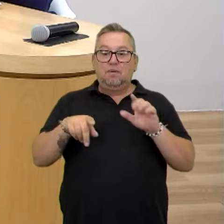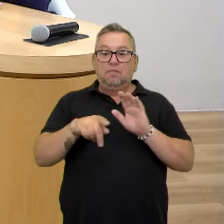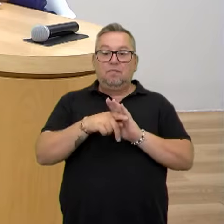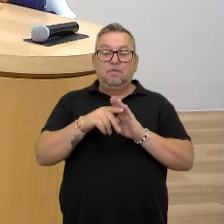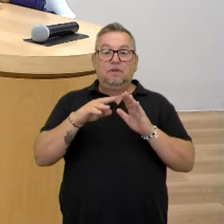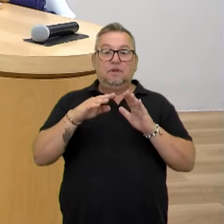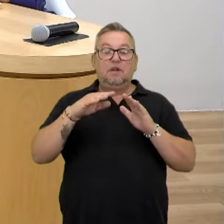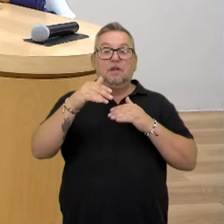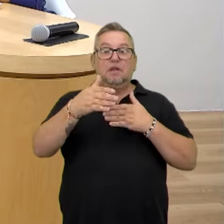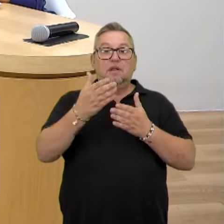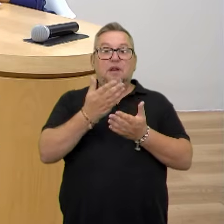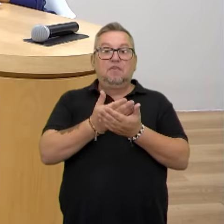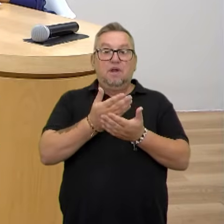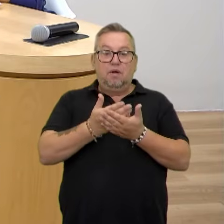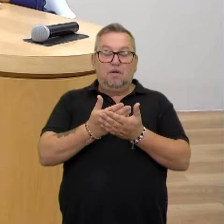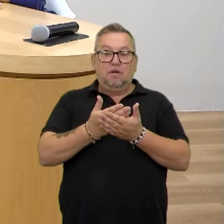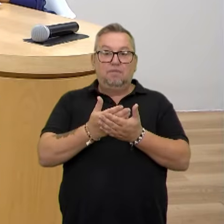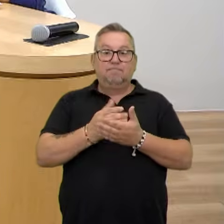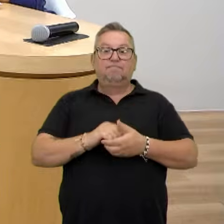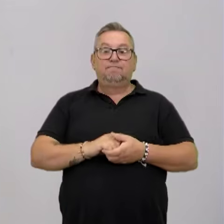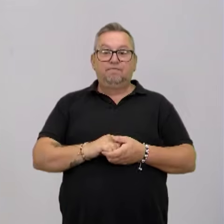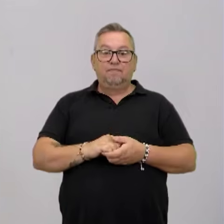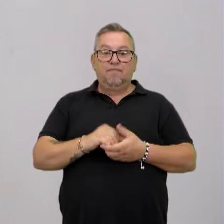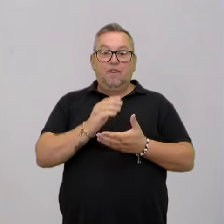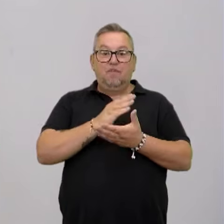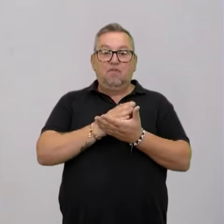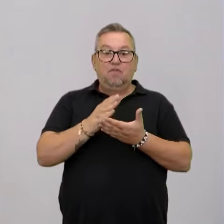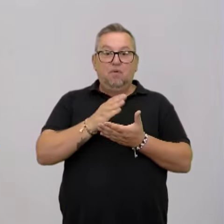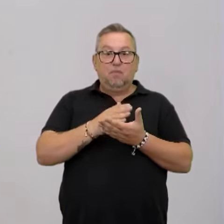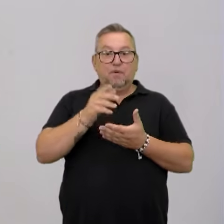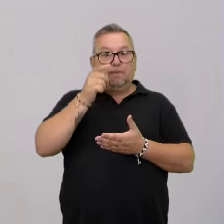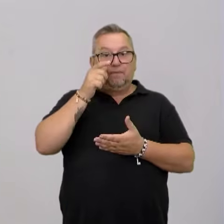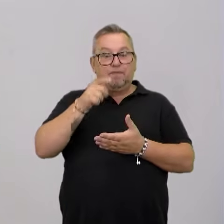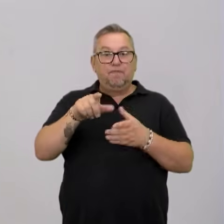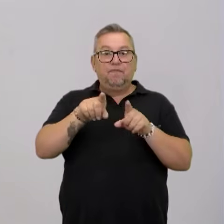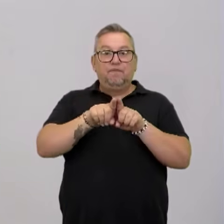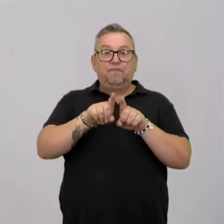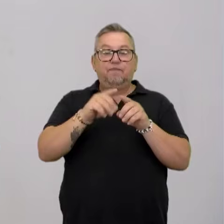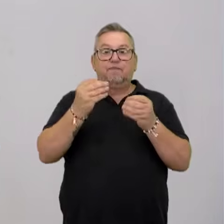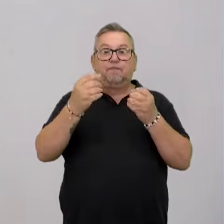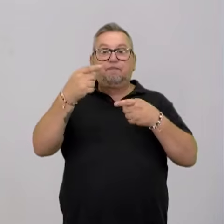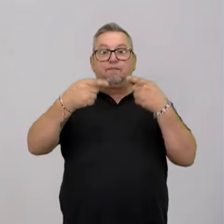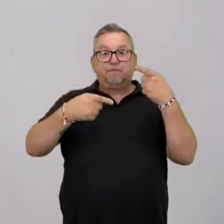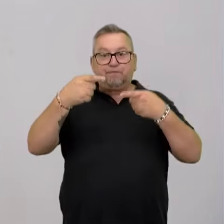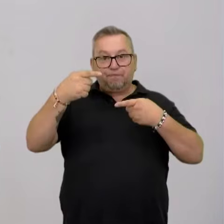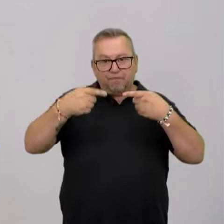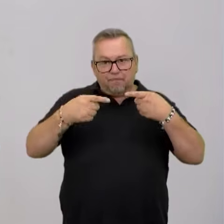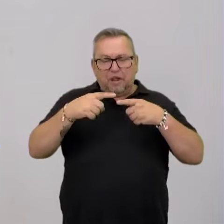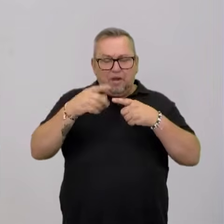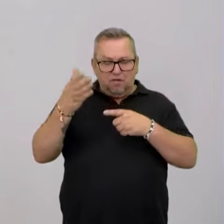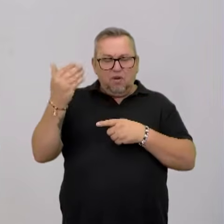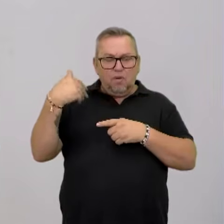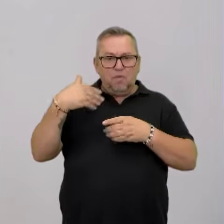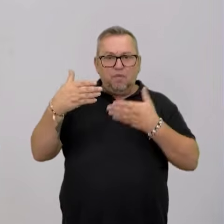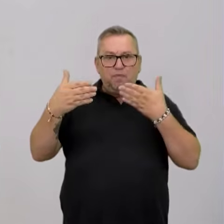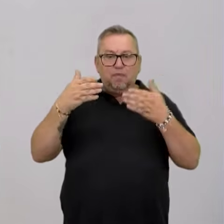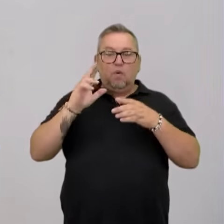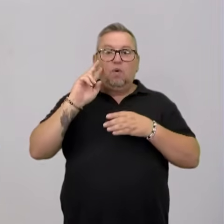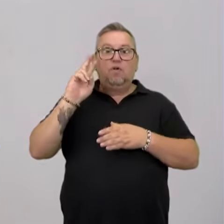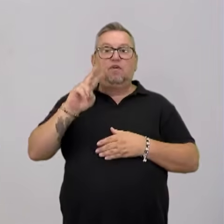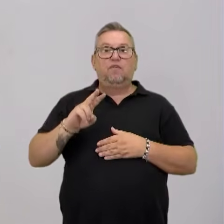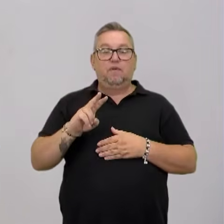de aula e na vida da gente também, né? Sim, para que a gente comece aí a enxergar, como a gente discutiu na formação que nós tivemos, né? Quando a